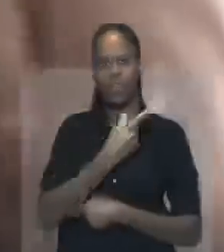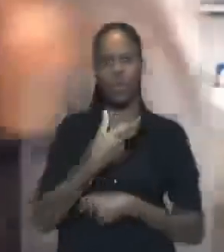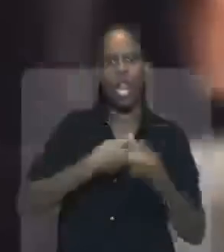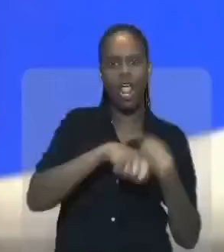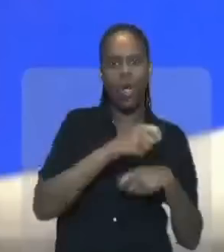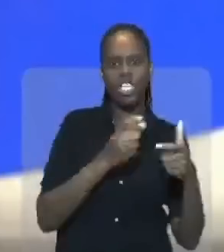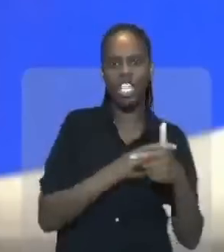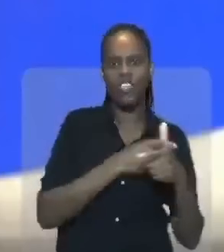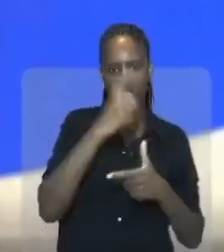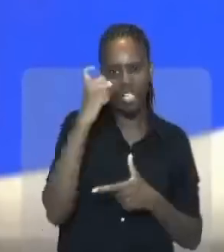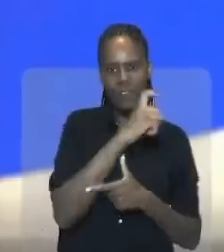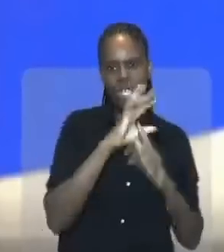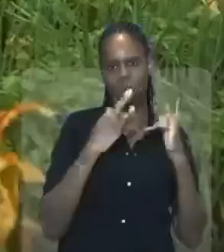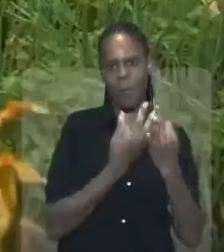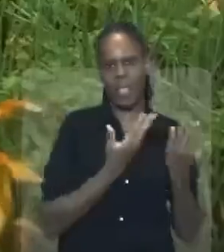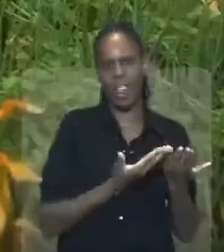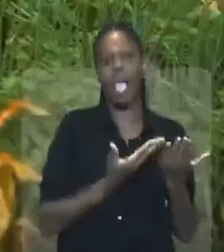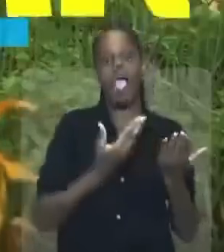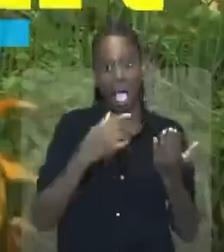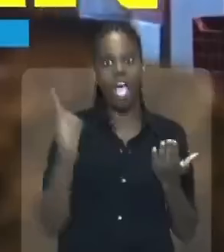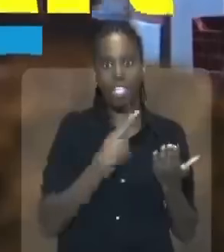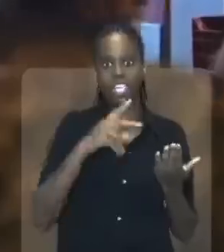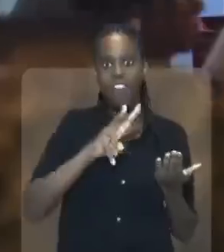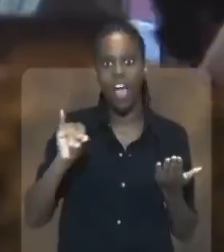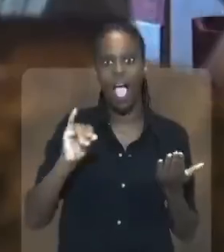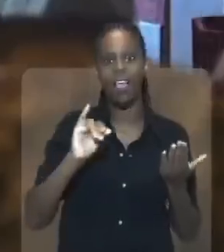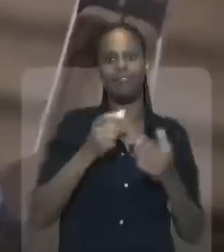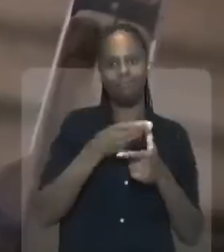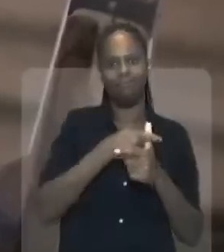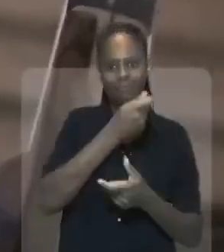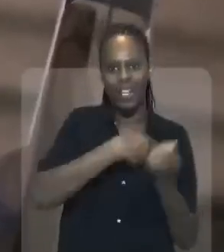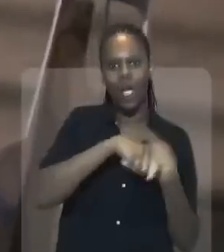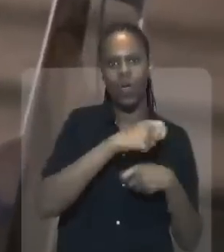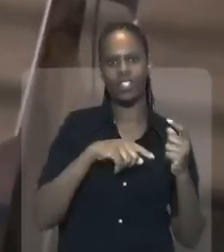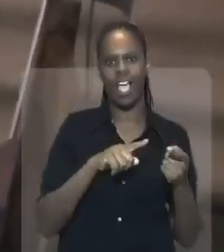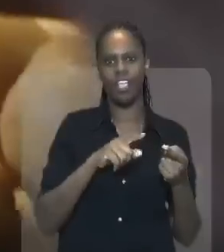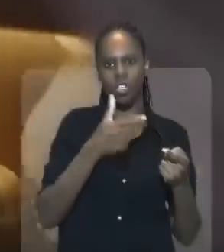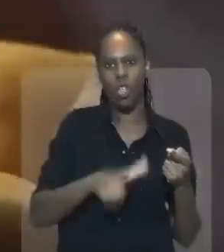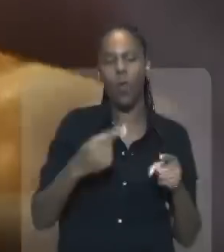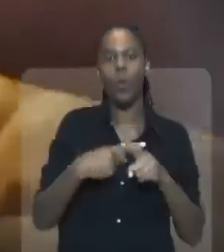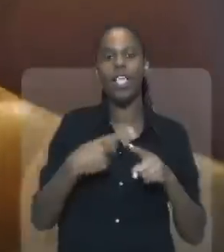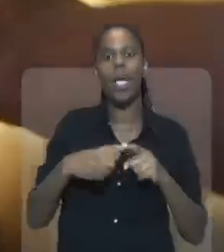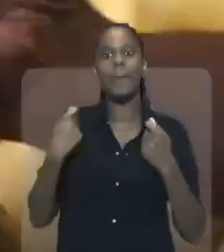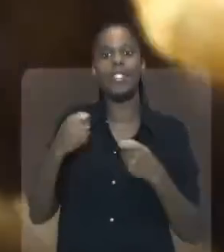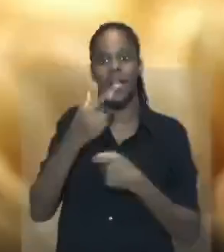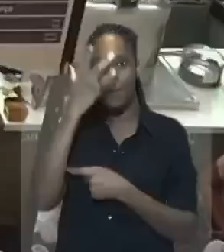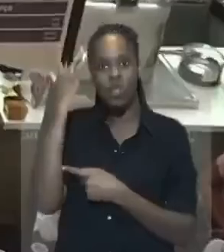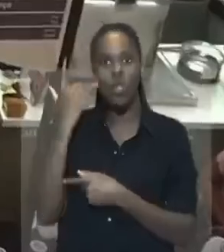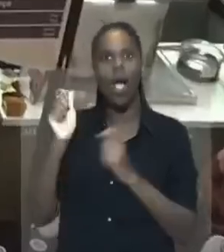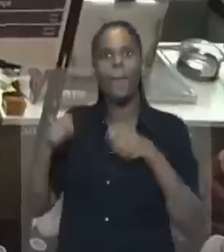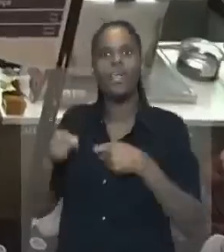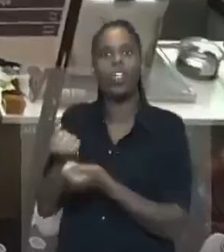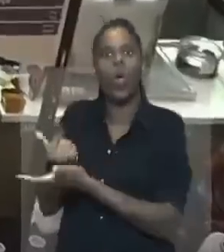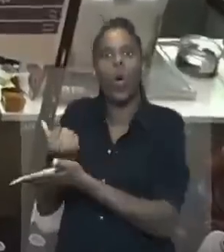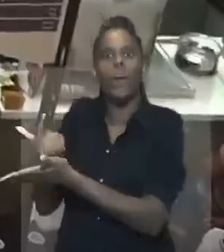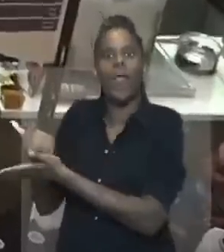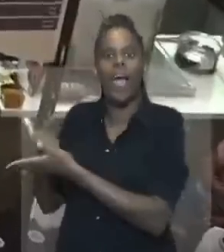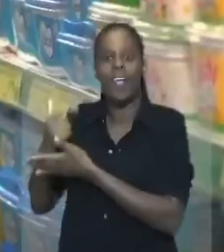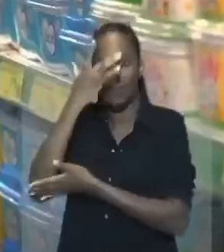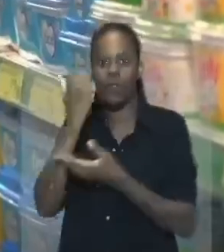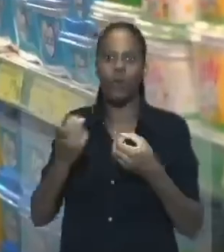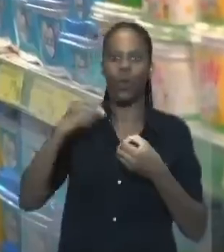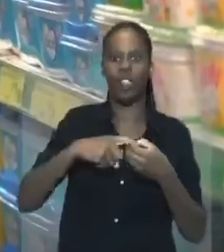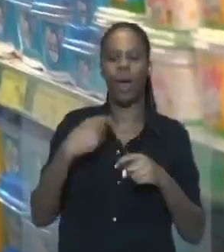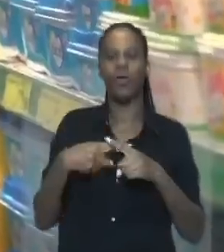endividada, tudo é difícil para ela. E nós vamos renegociar as dívidas das famílias. Porque é preciso recuperar a capacidade